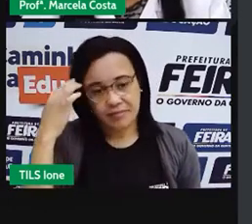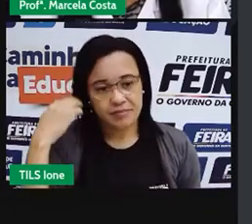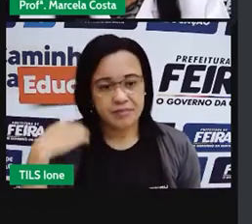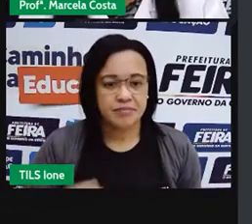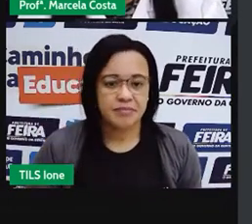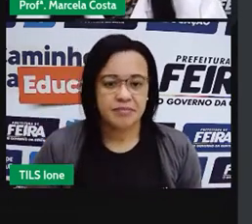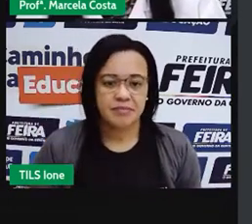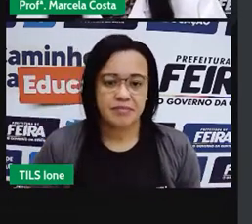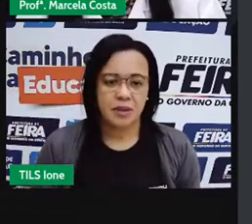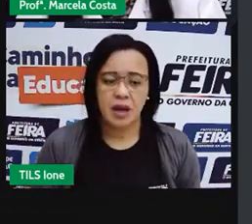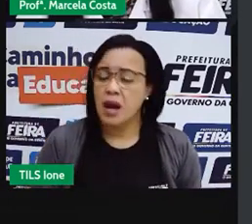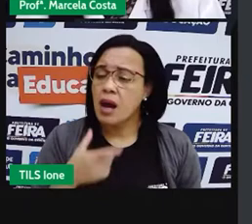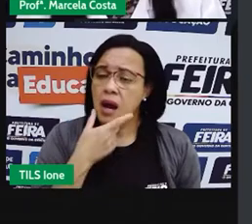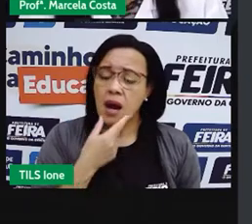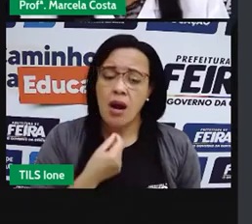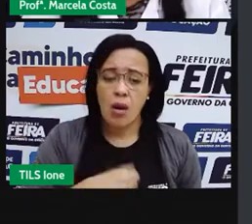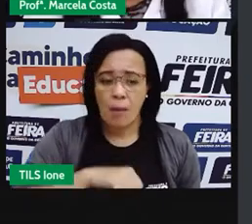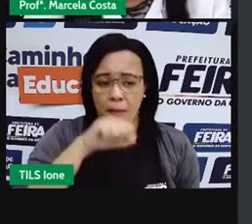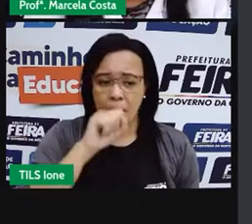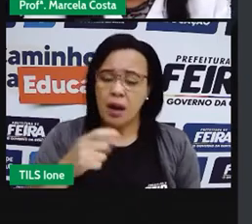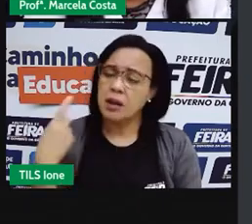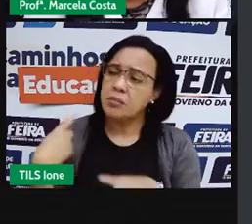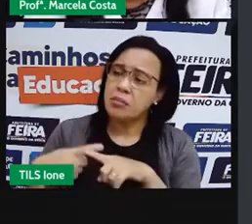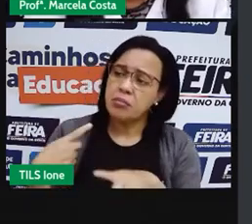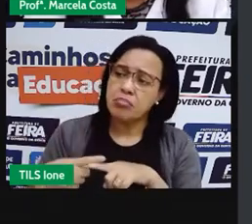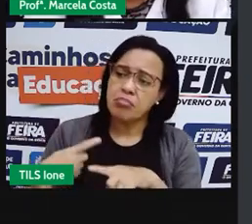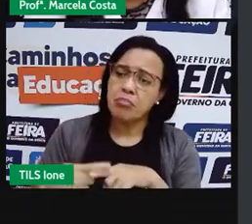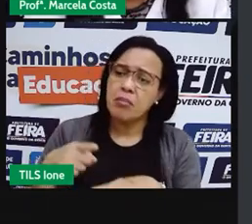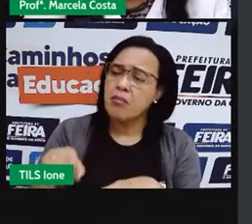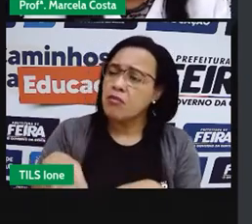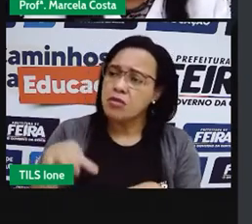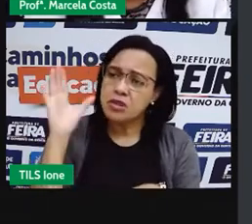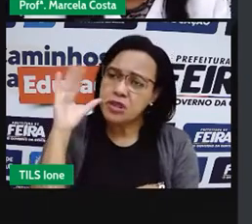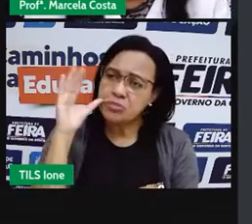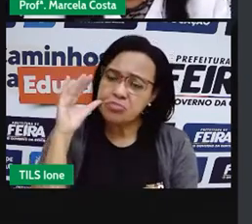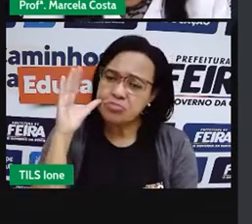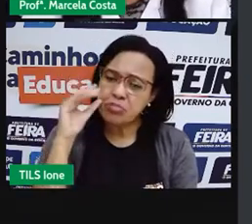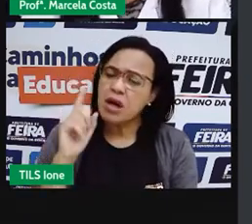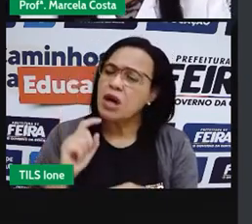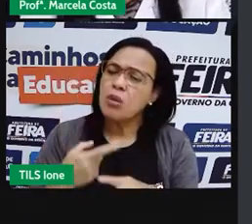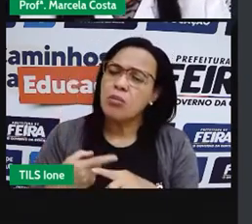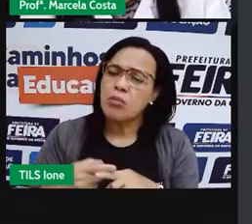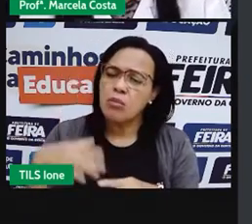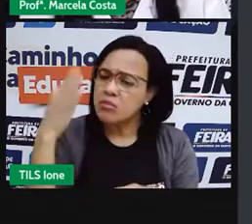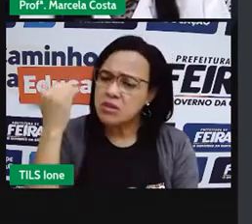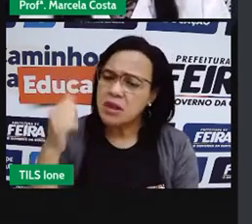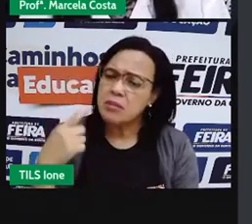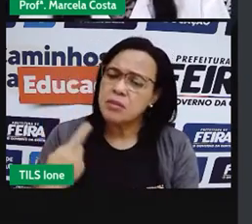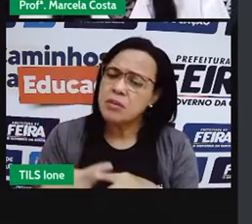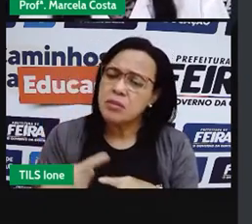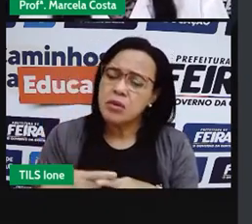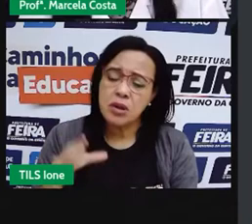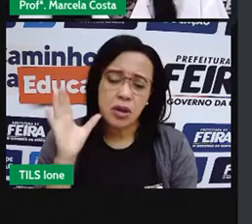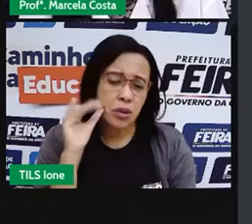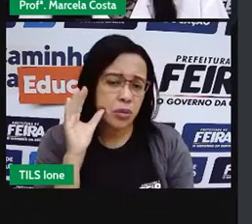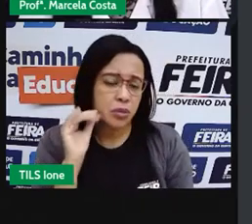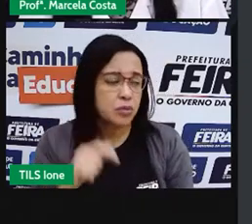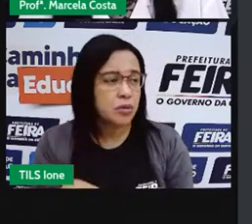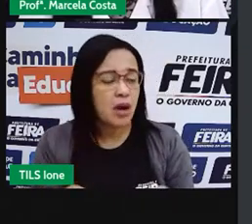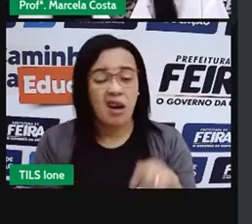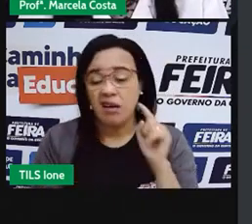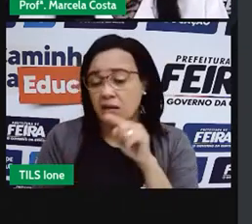Por que você quer saber isso? Perguntou o pai curioso. É que na escola rolou uma